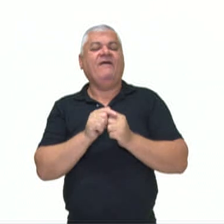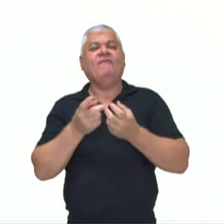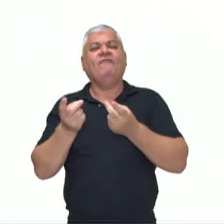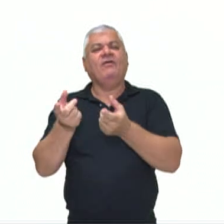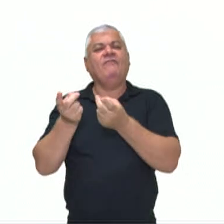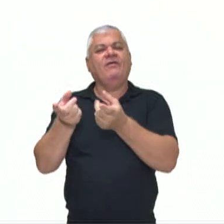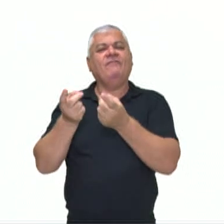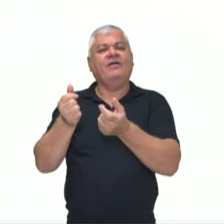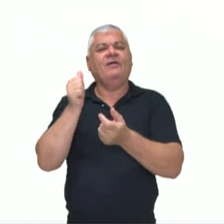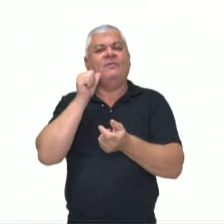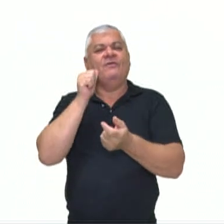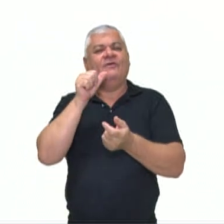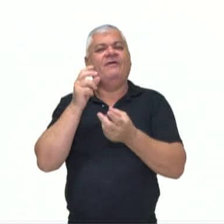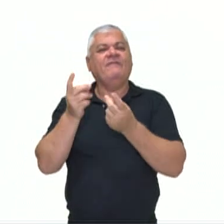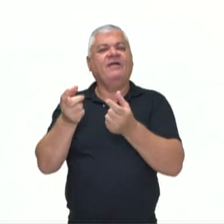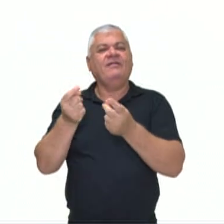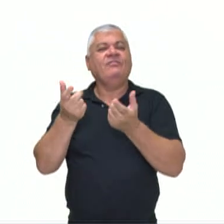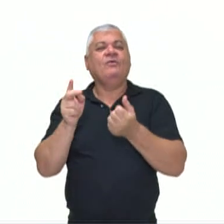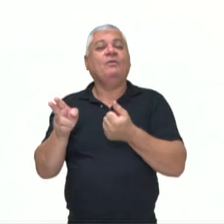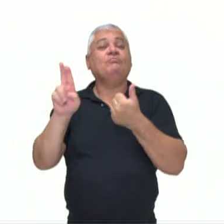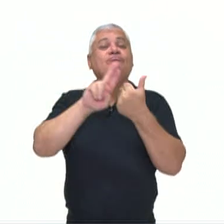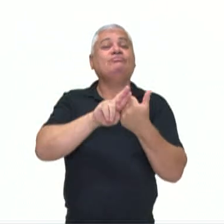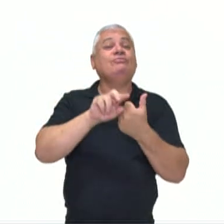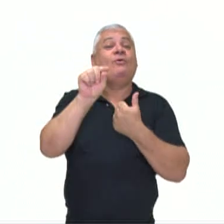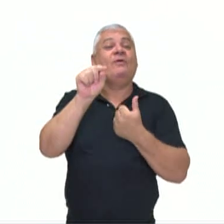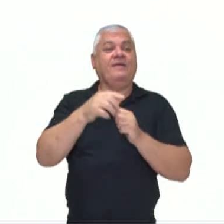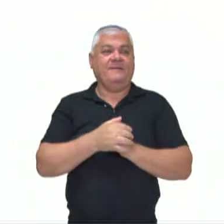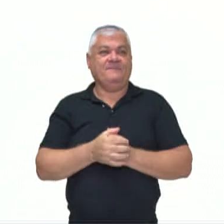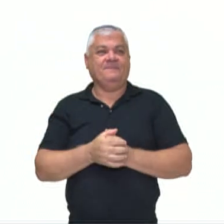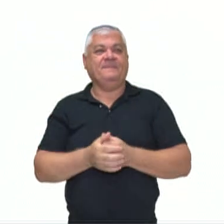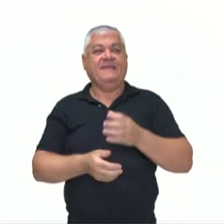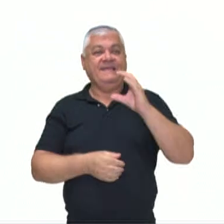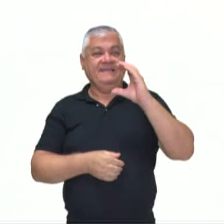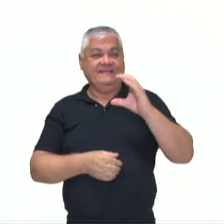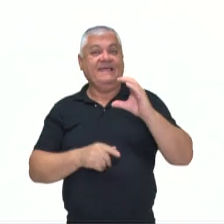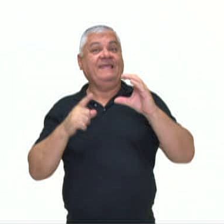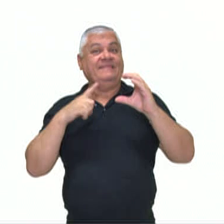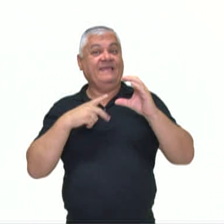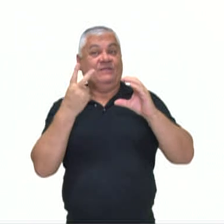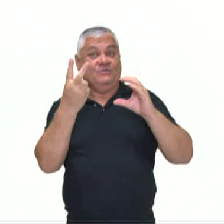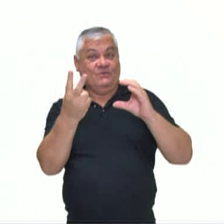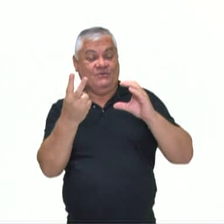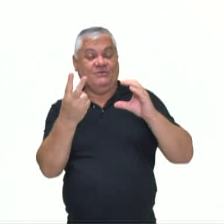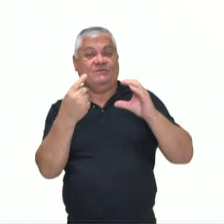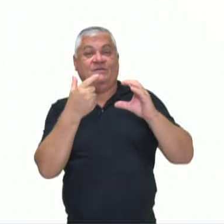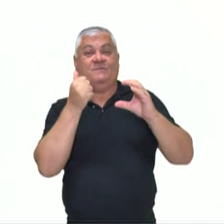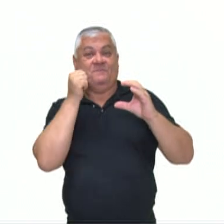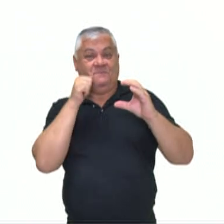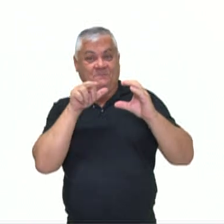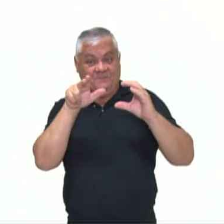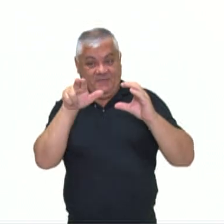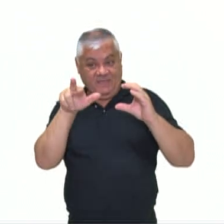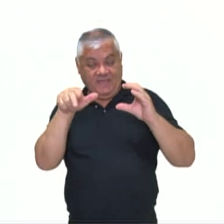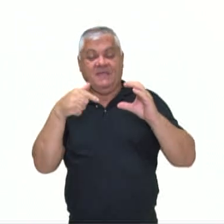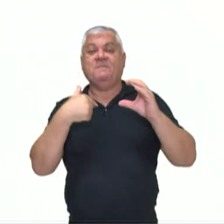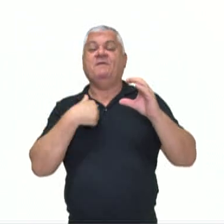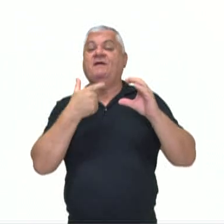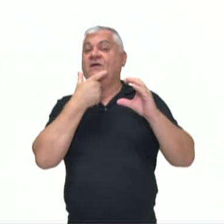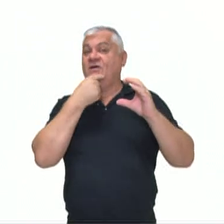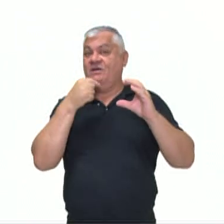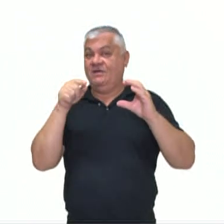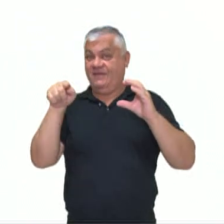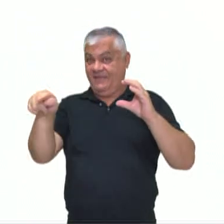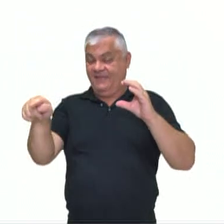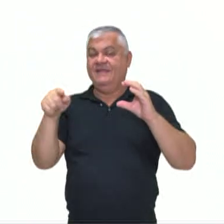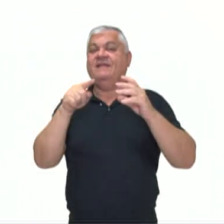exporta, minha irmã e eu iremos com Hector e Raul. Nós temos aqui dois sujeitos. Minha irmã e eu, Hector e Raul.